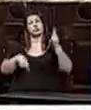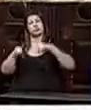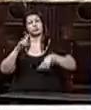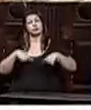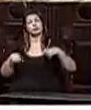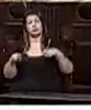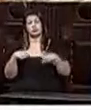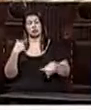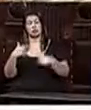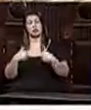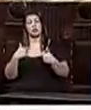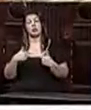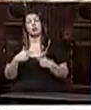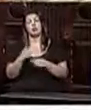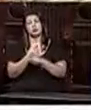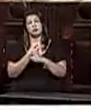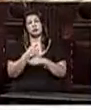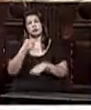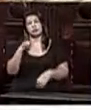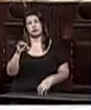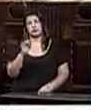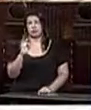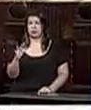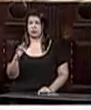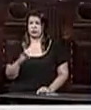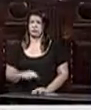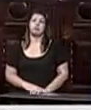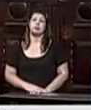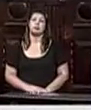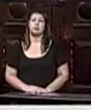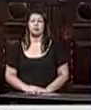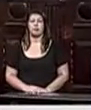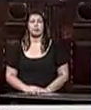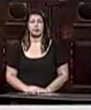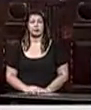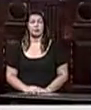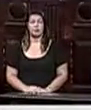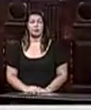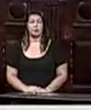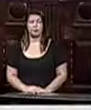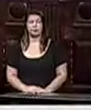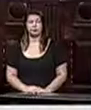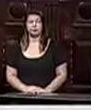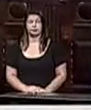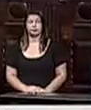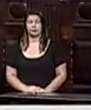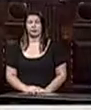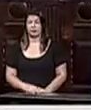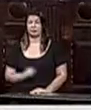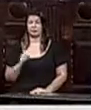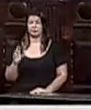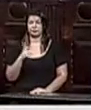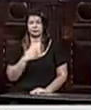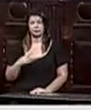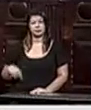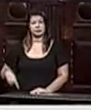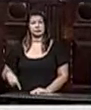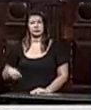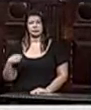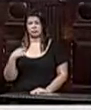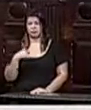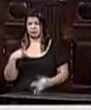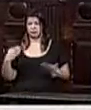se fazer presente na audiência do dia 29 em Teresópolis. Senhor presidente, eu agora, vendo aqui